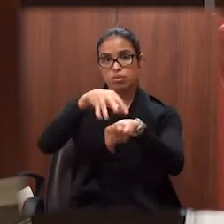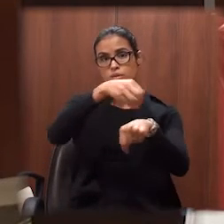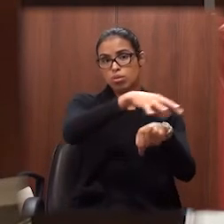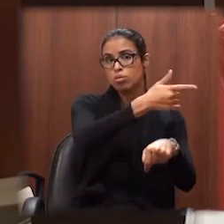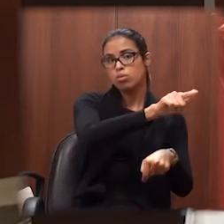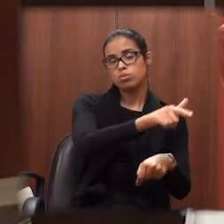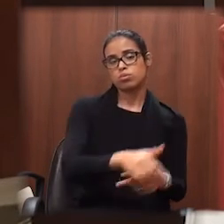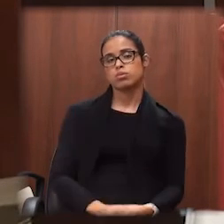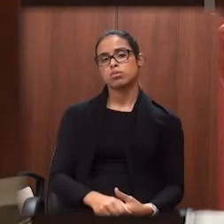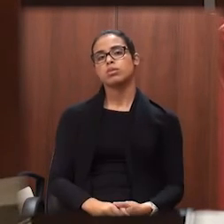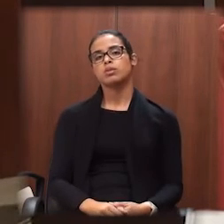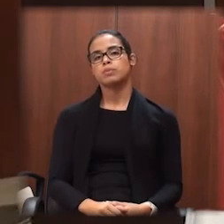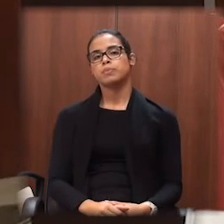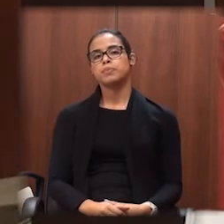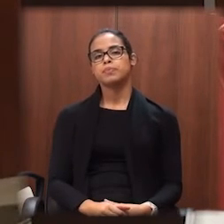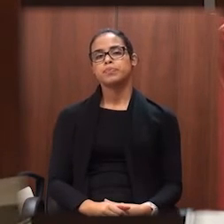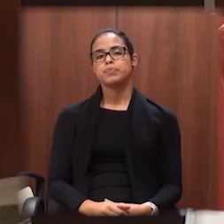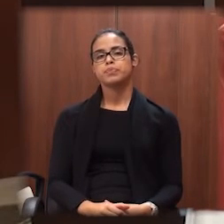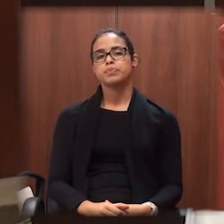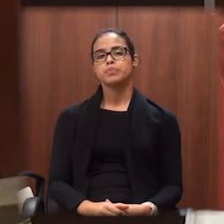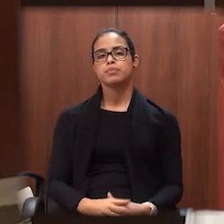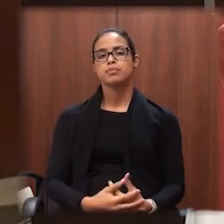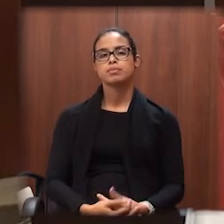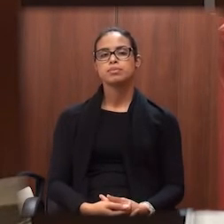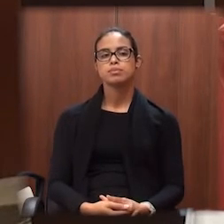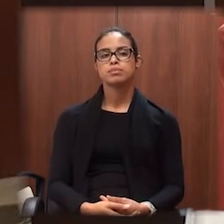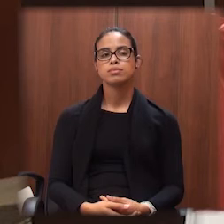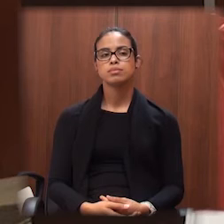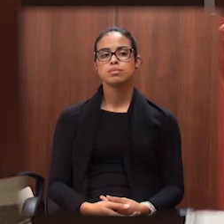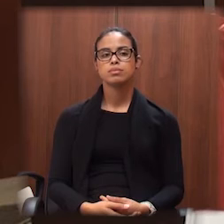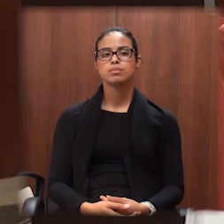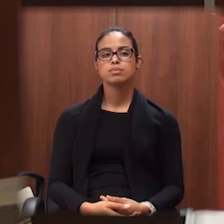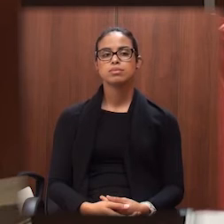E também um